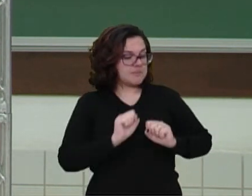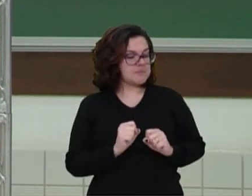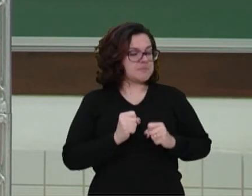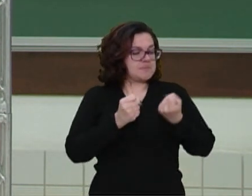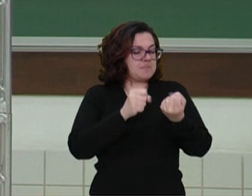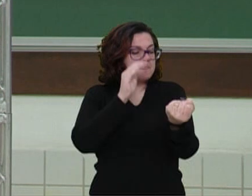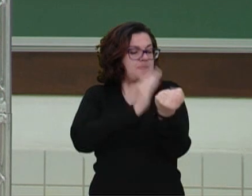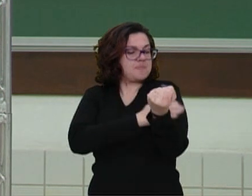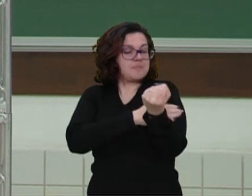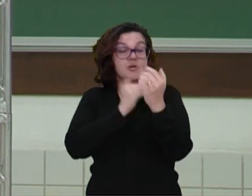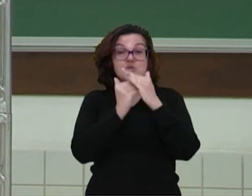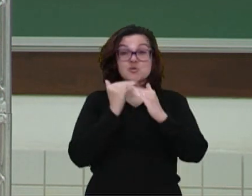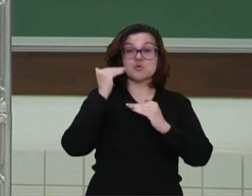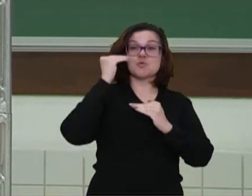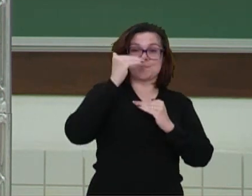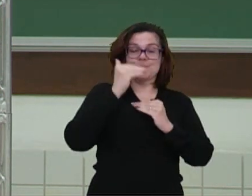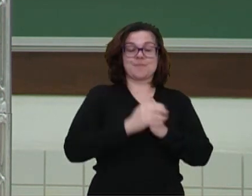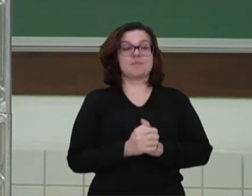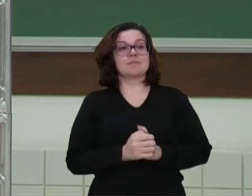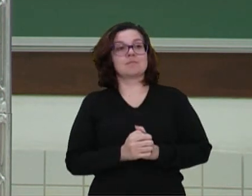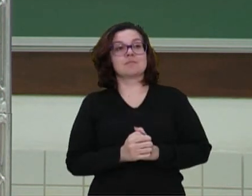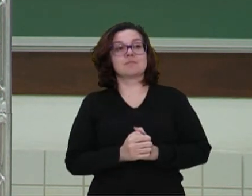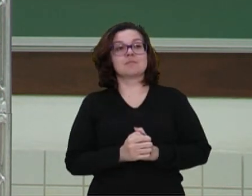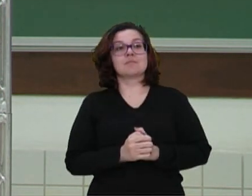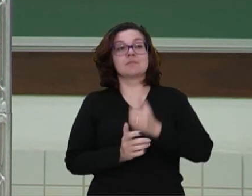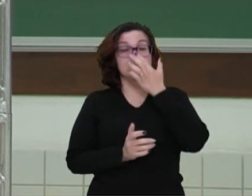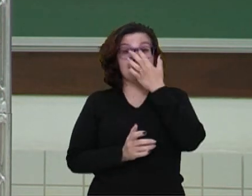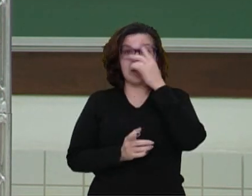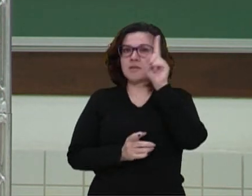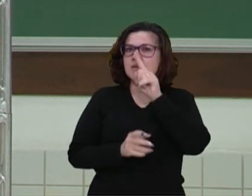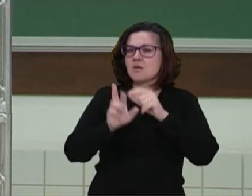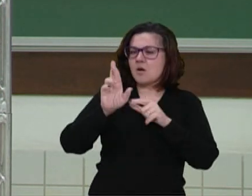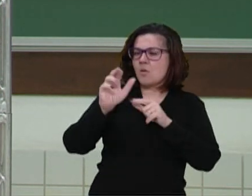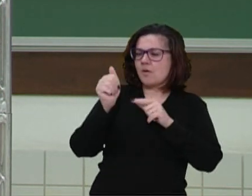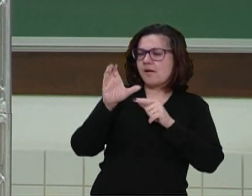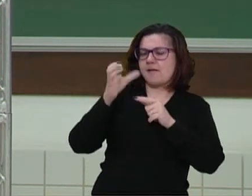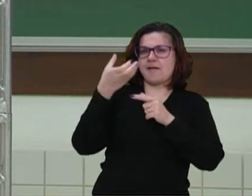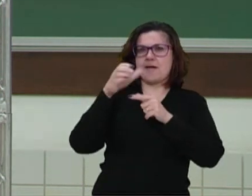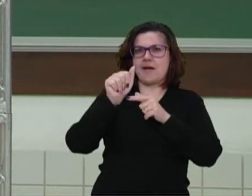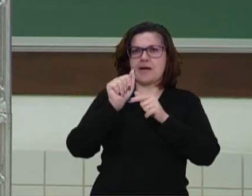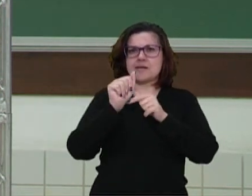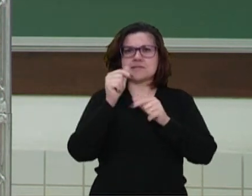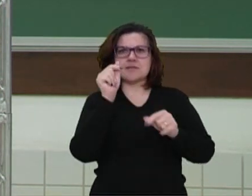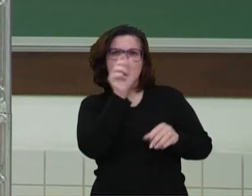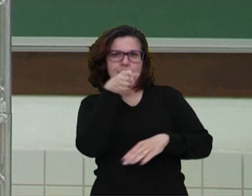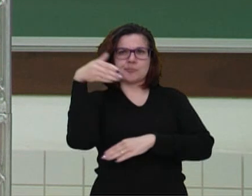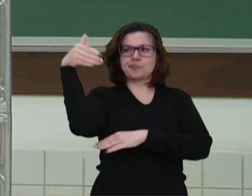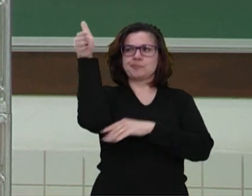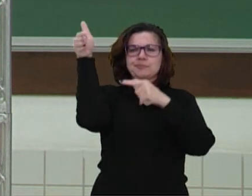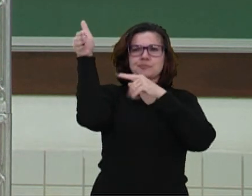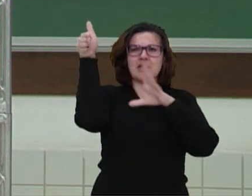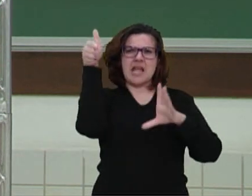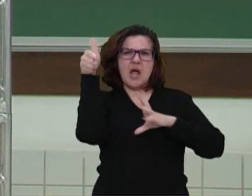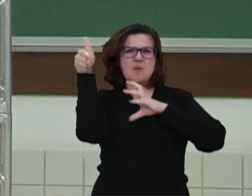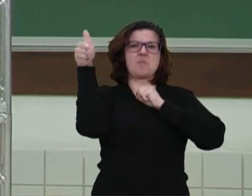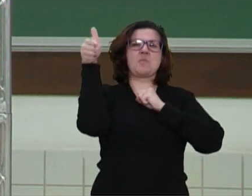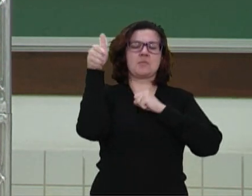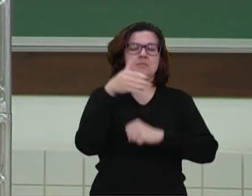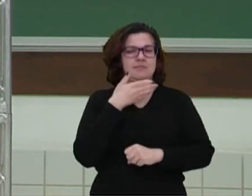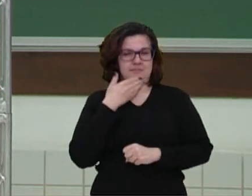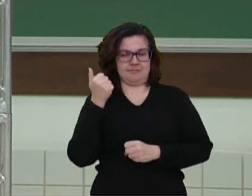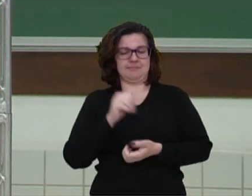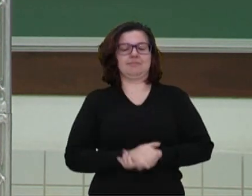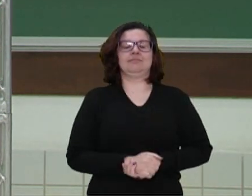raça superior. Perdão, não raça, é essa grande nação superior, melhor